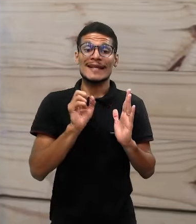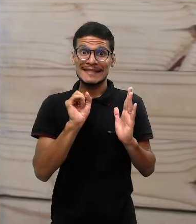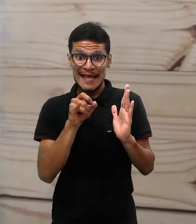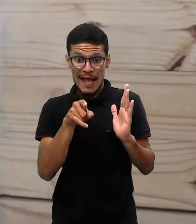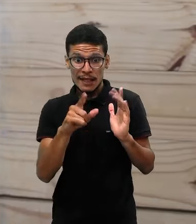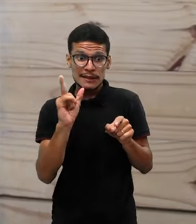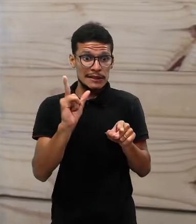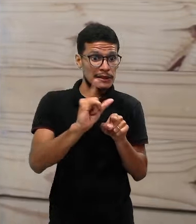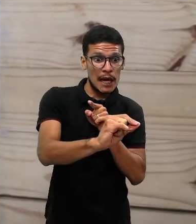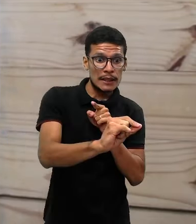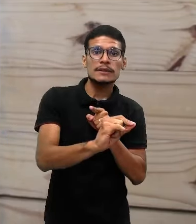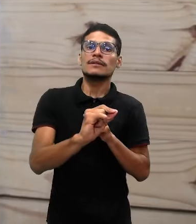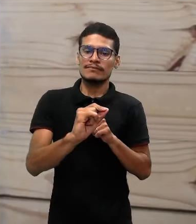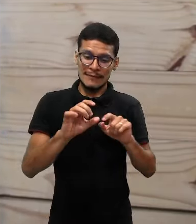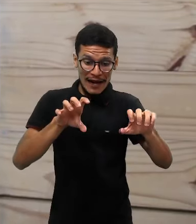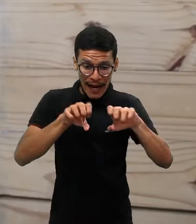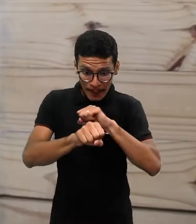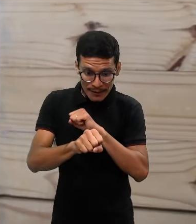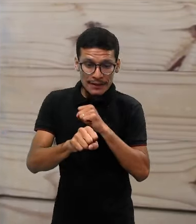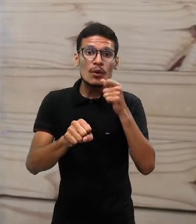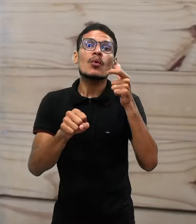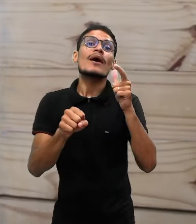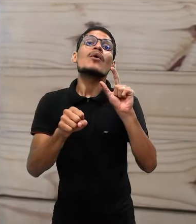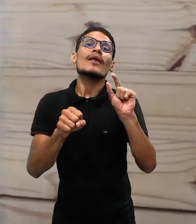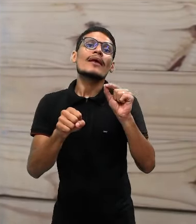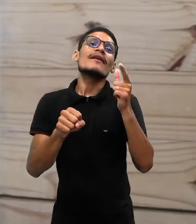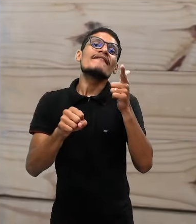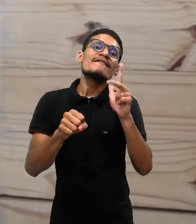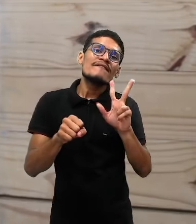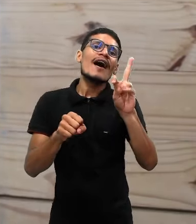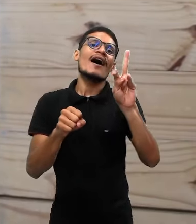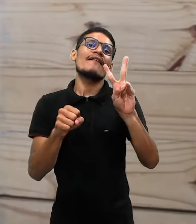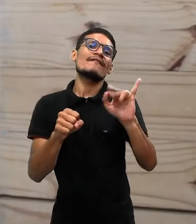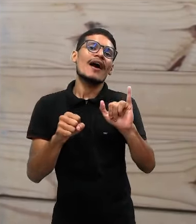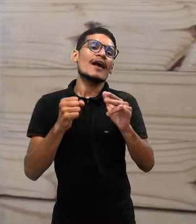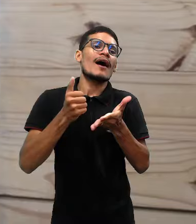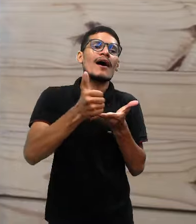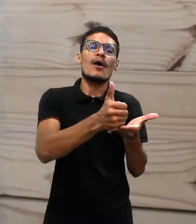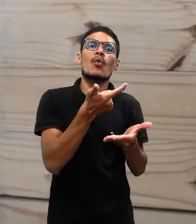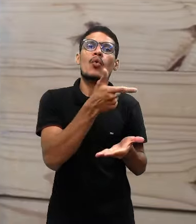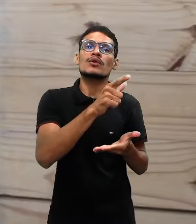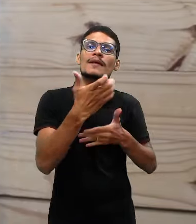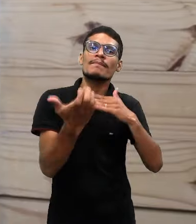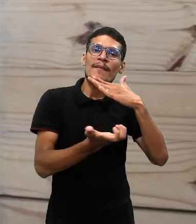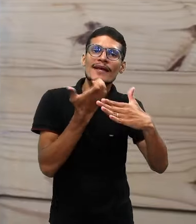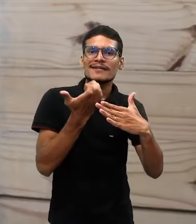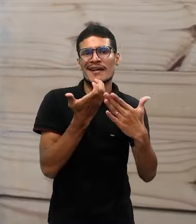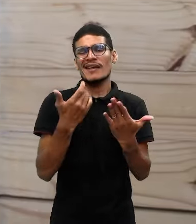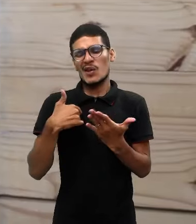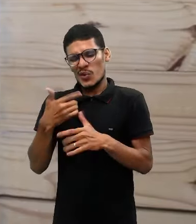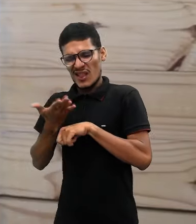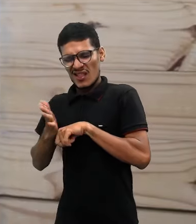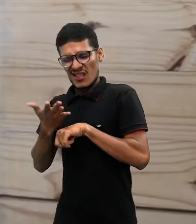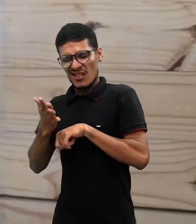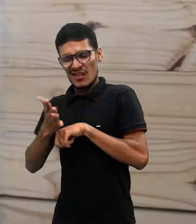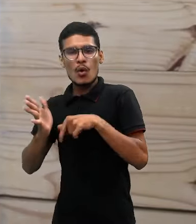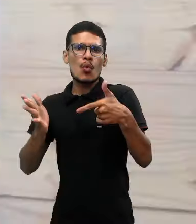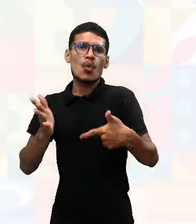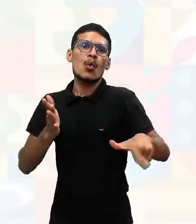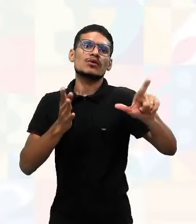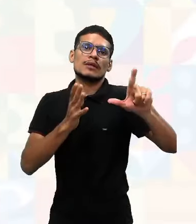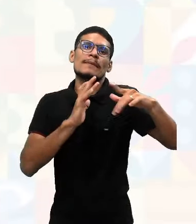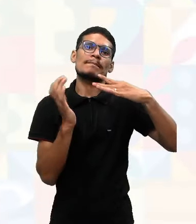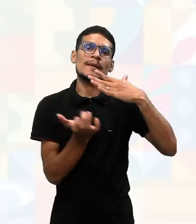leva todo esse potencial para uma outra empresa. Então, a gente está treinando, gastando dinheiro para outra empresa vir e aproveitar.